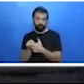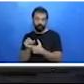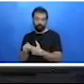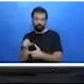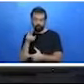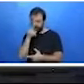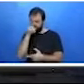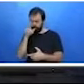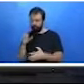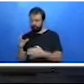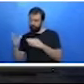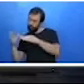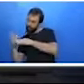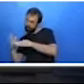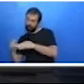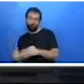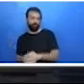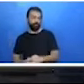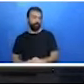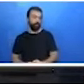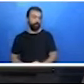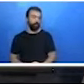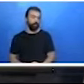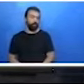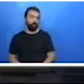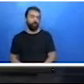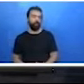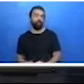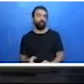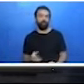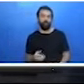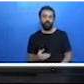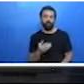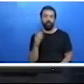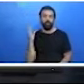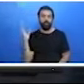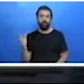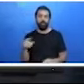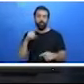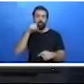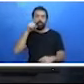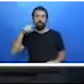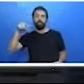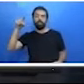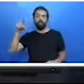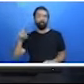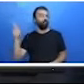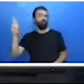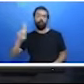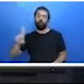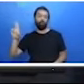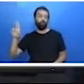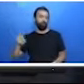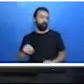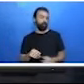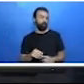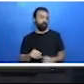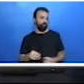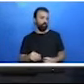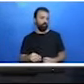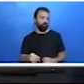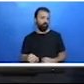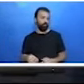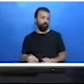Olha só, não se usa o tio em sílaba que está no início ou no meio da palavra. O tio recai